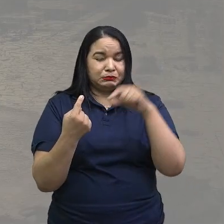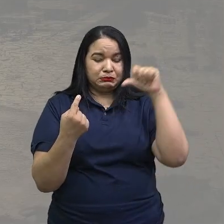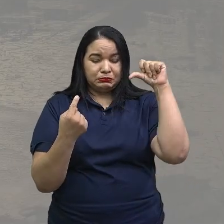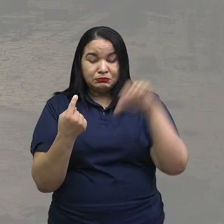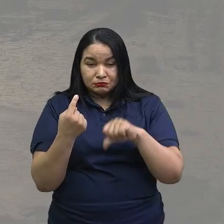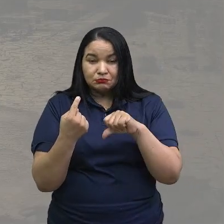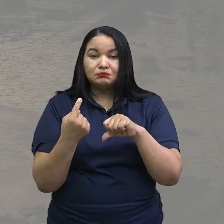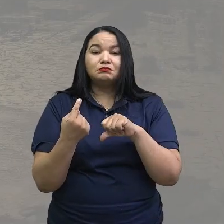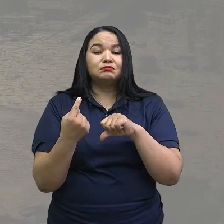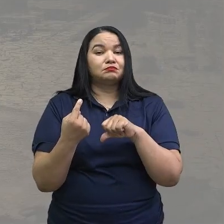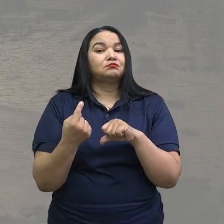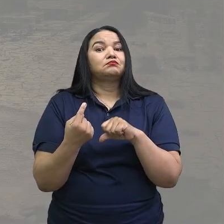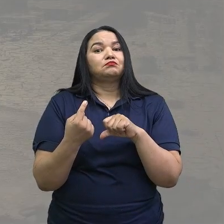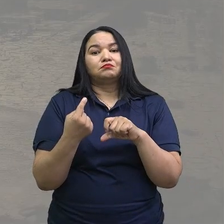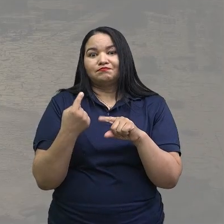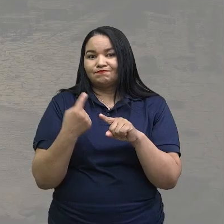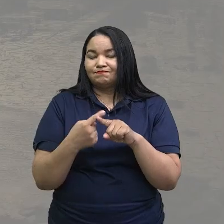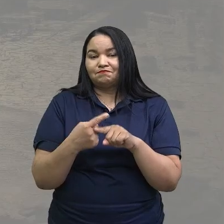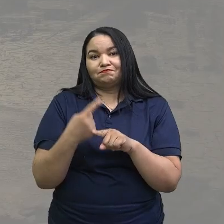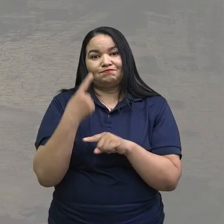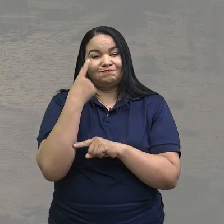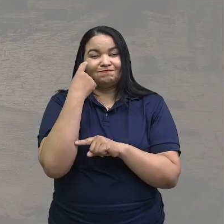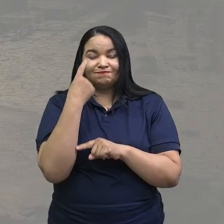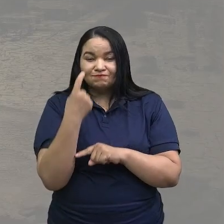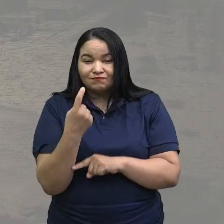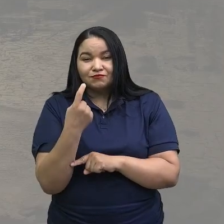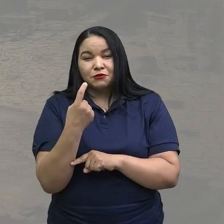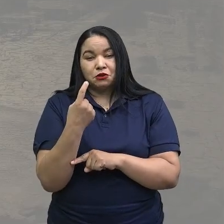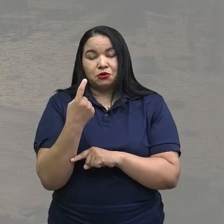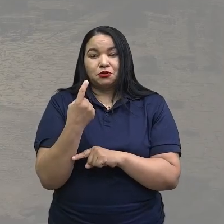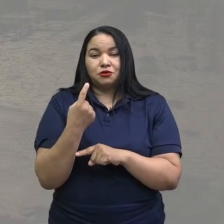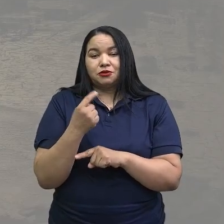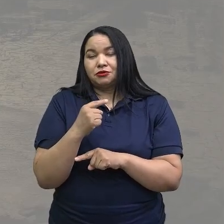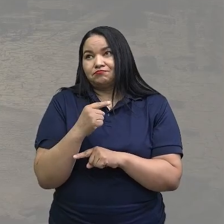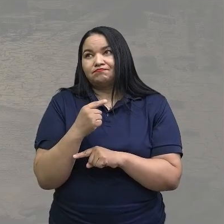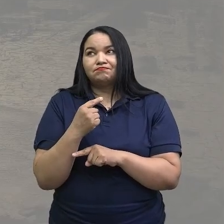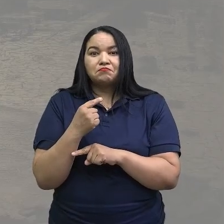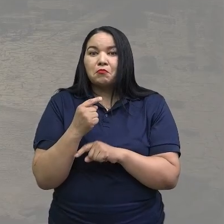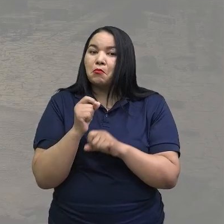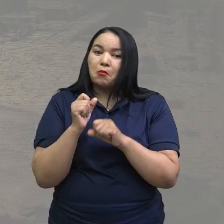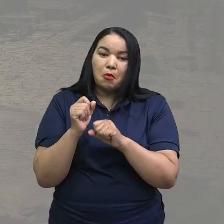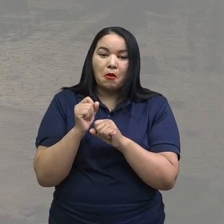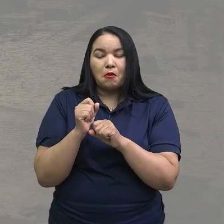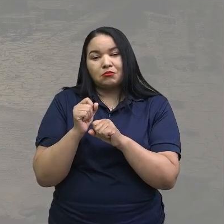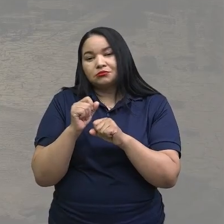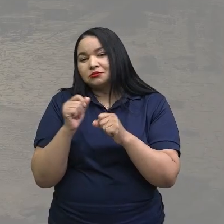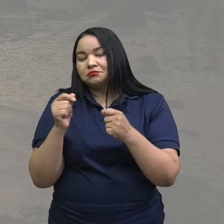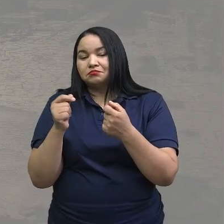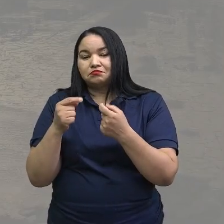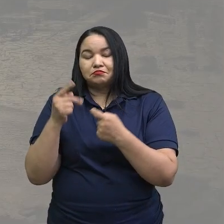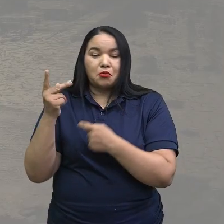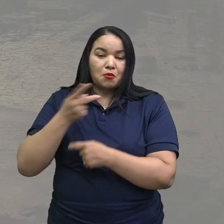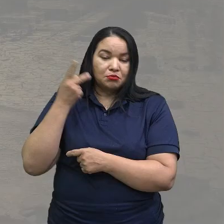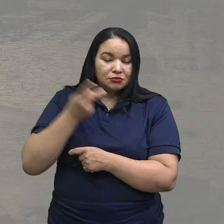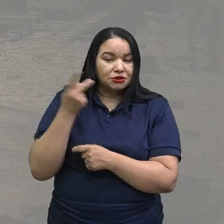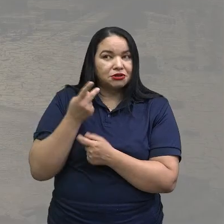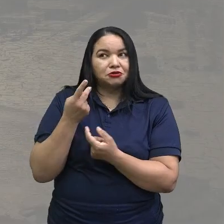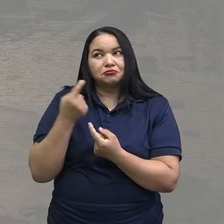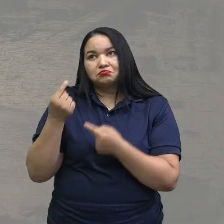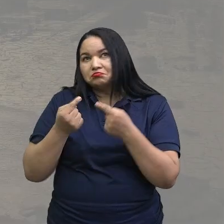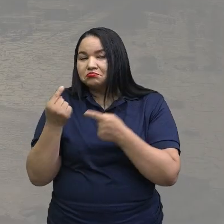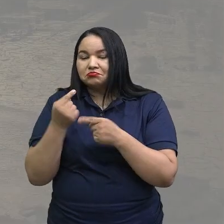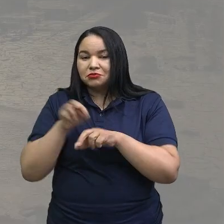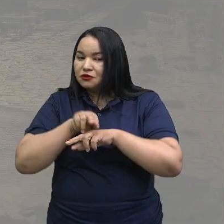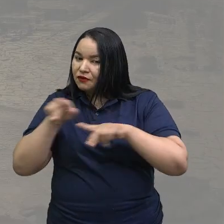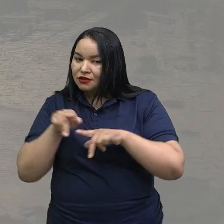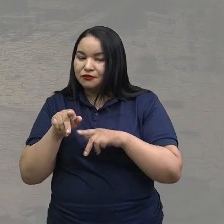atende a interesses, né, de provavelmente aí de setores, né, políticos e tudo mais, tá bom?